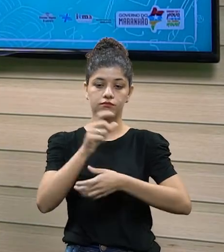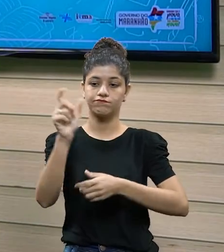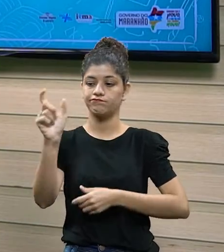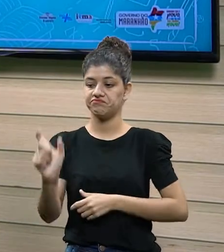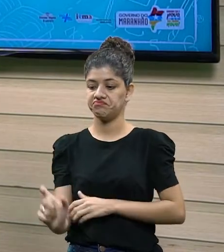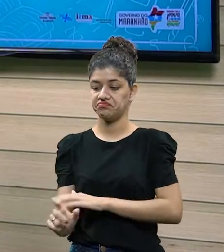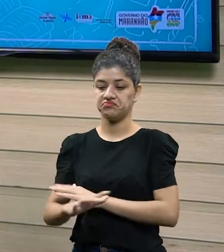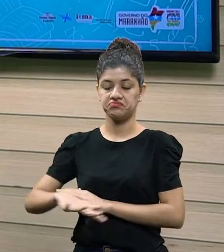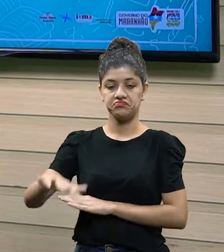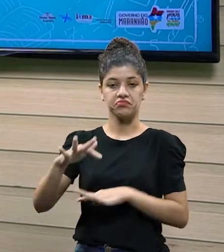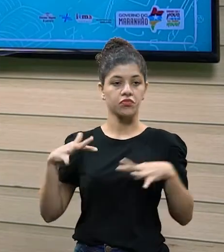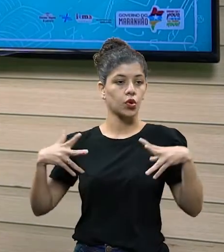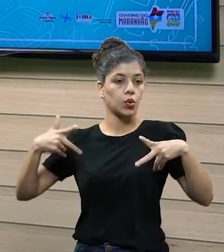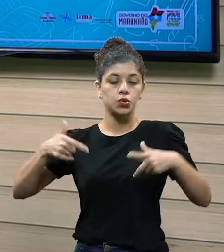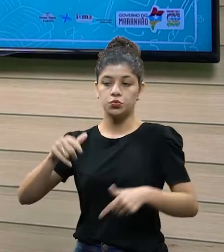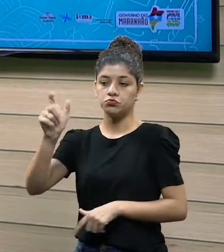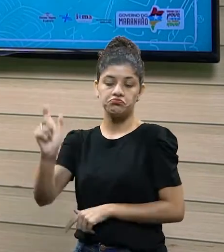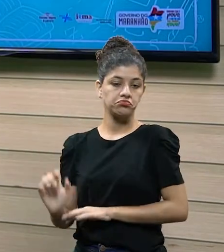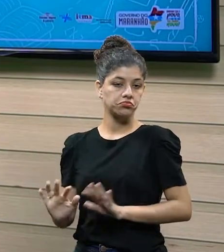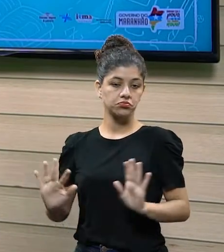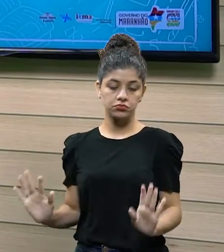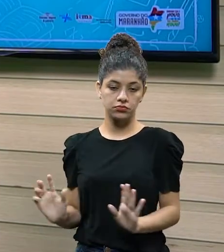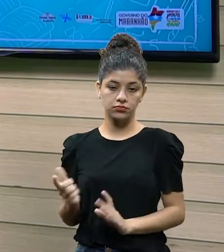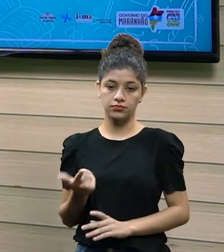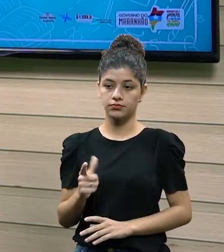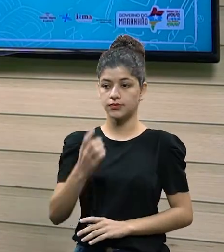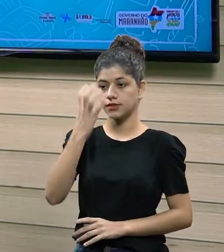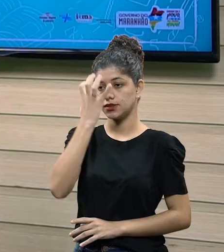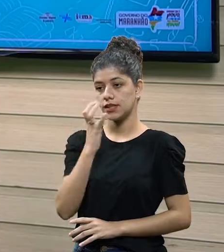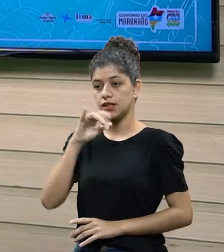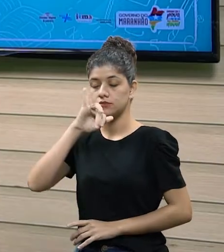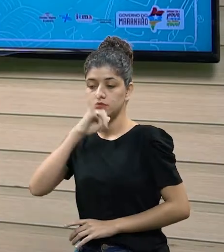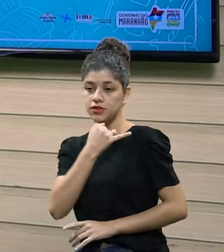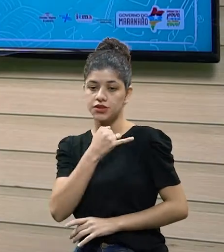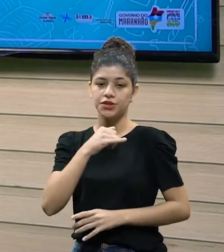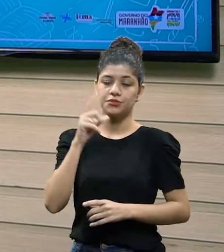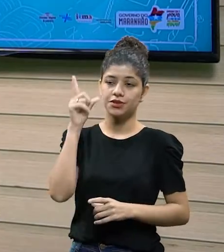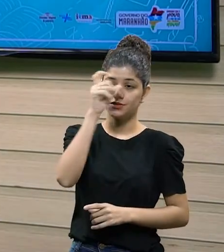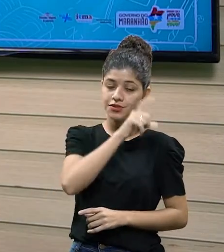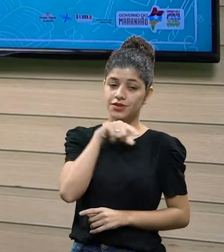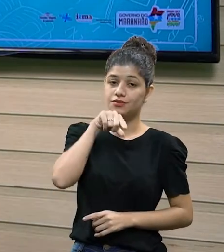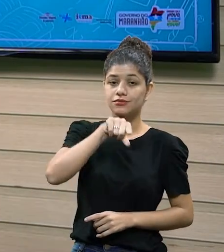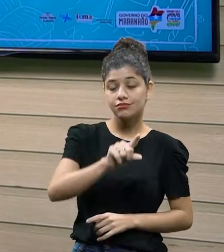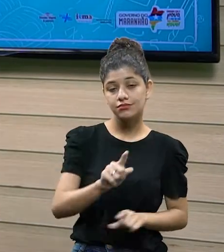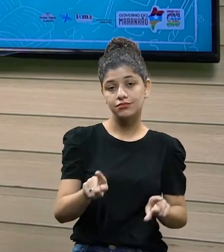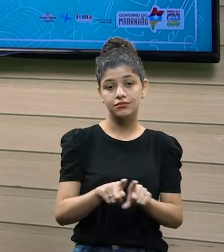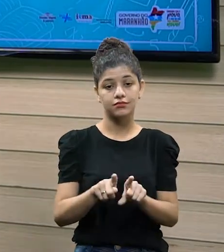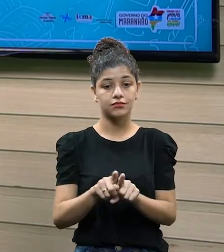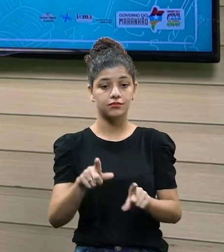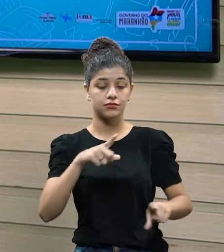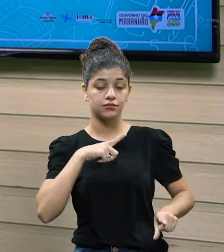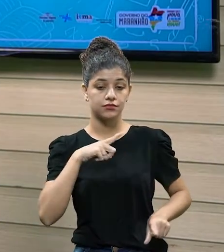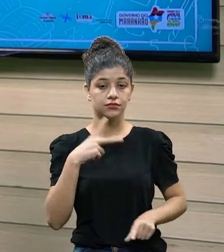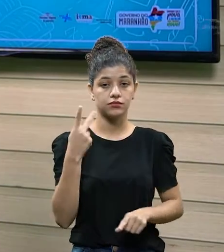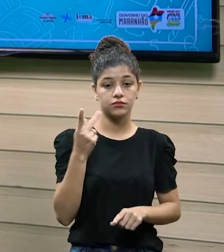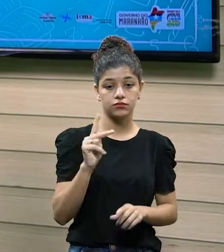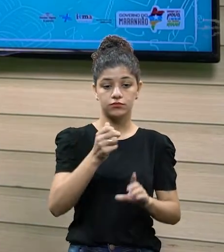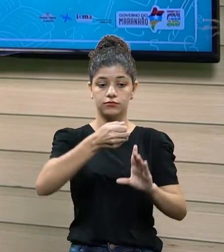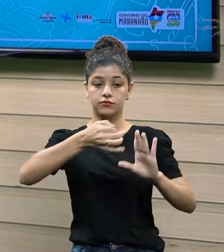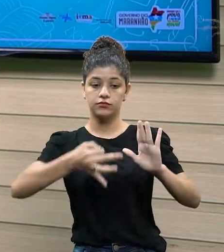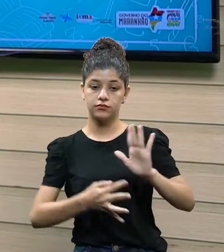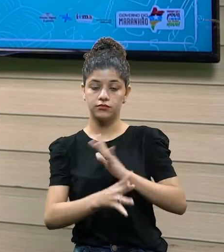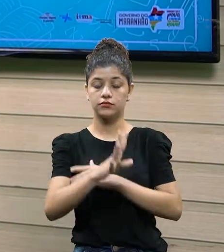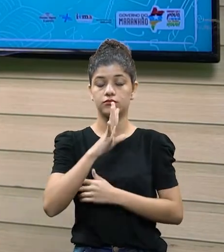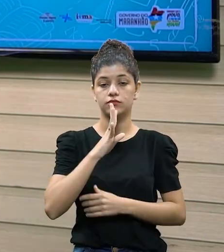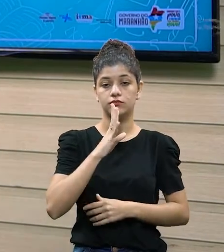dizer assim, todo mundo é assim. Não, um é mais zangado, um é mais triste, um é mais complicado. Eu acho que você aí já deve ter conhecido diversas pessoas